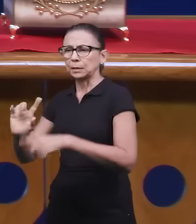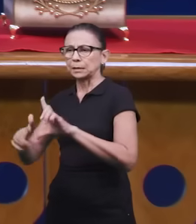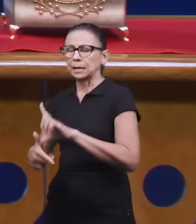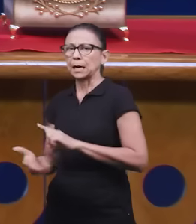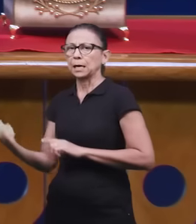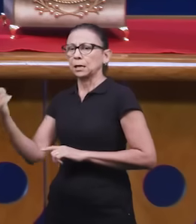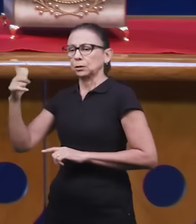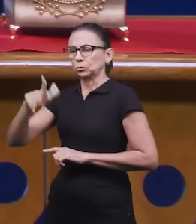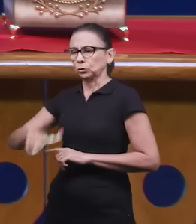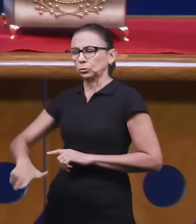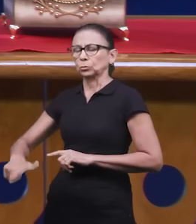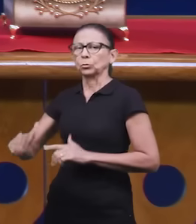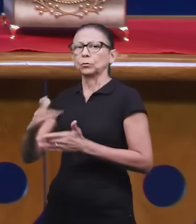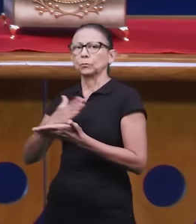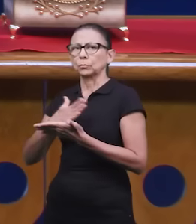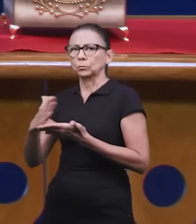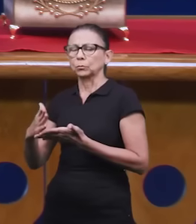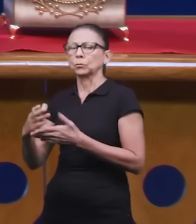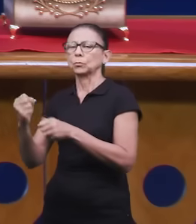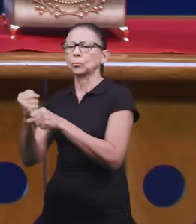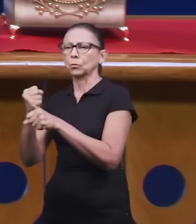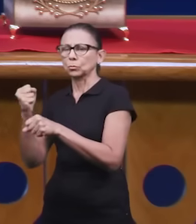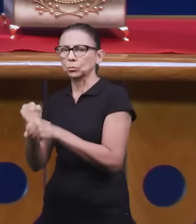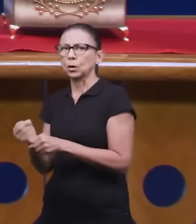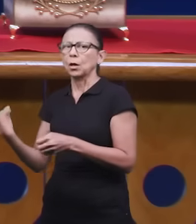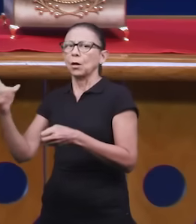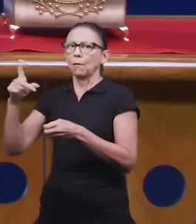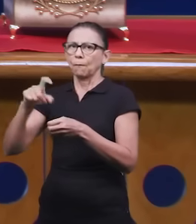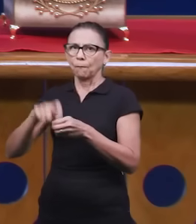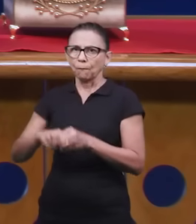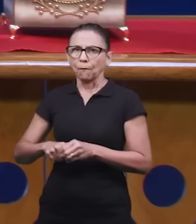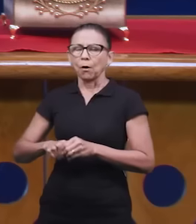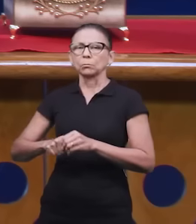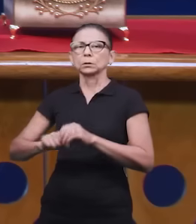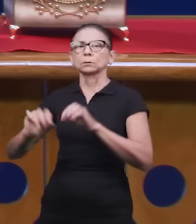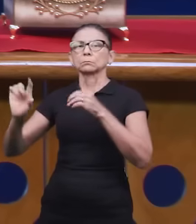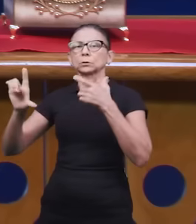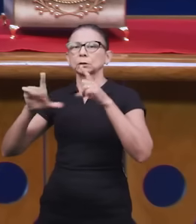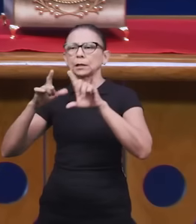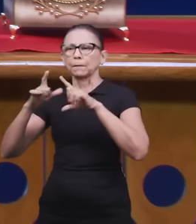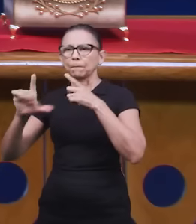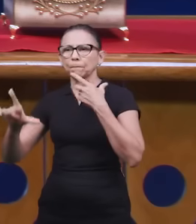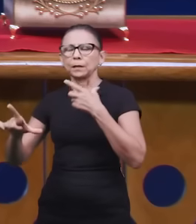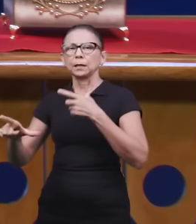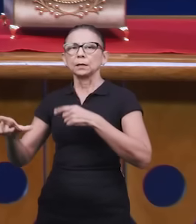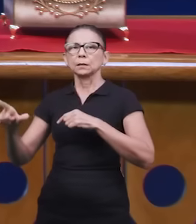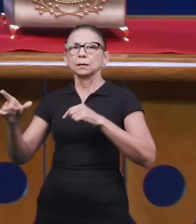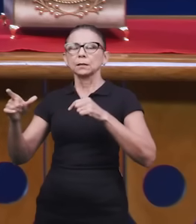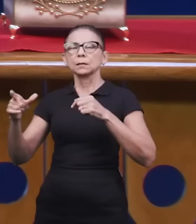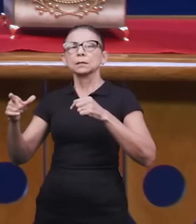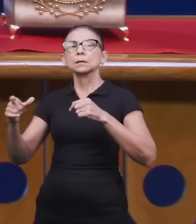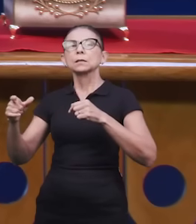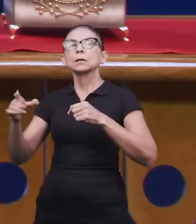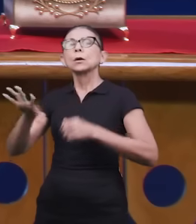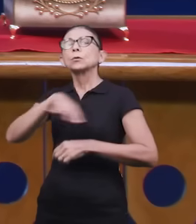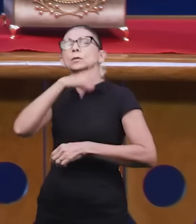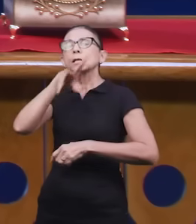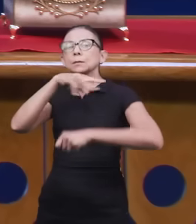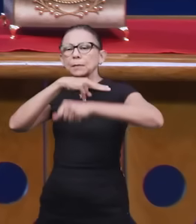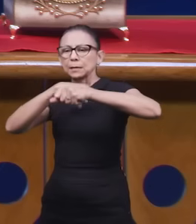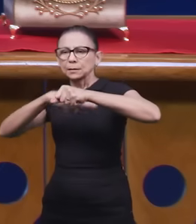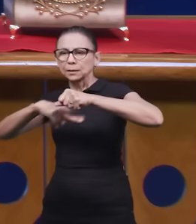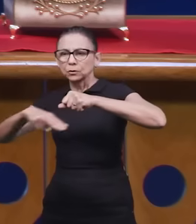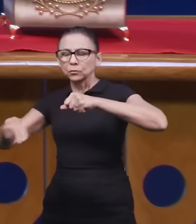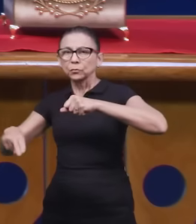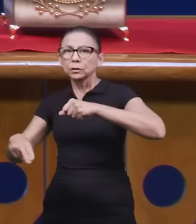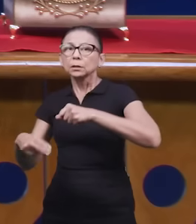dos holocaustos, volta ao sacerdócio levítico, voltam os sacrifícios de animais, volta a lei de